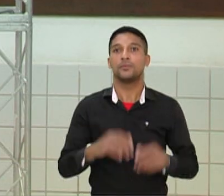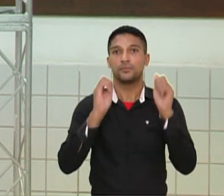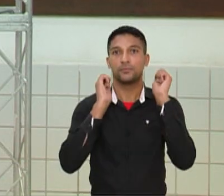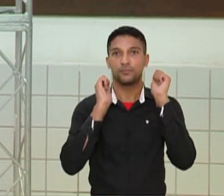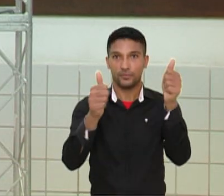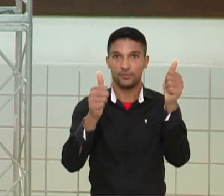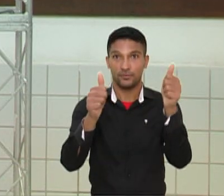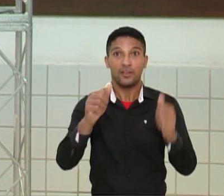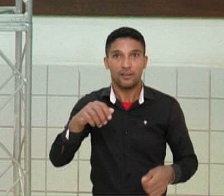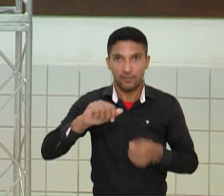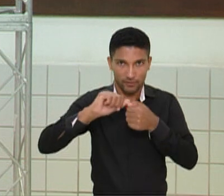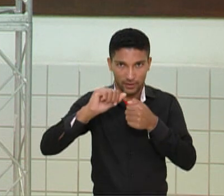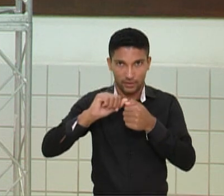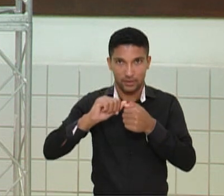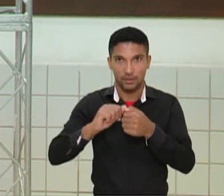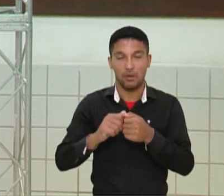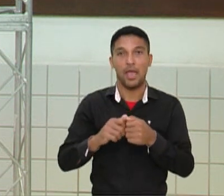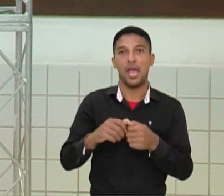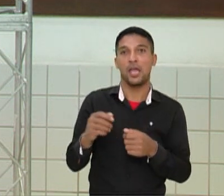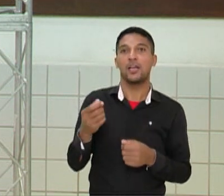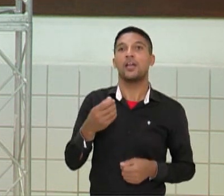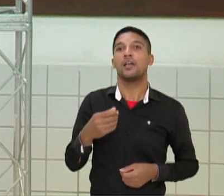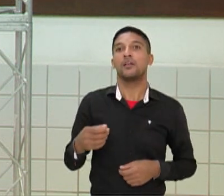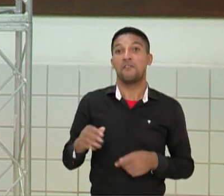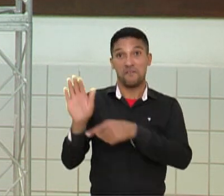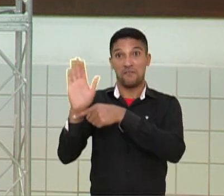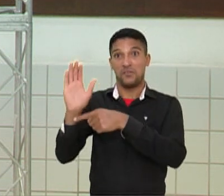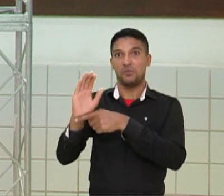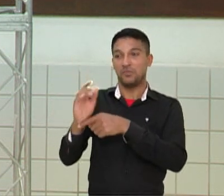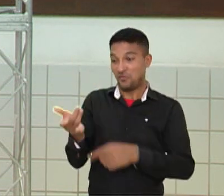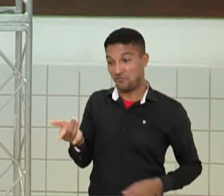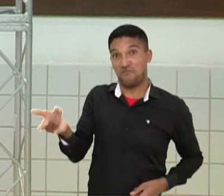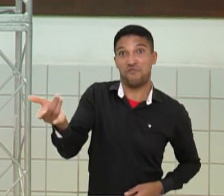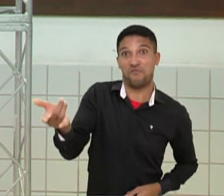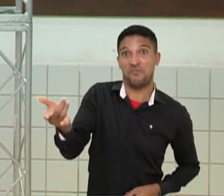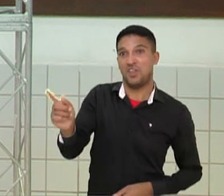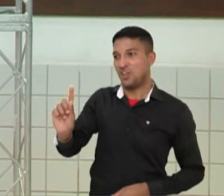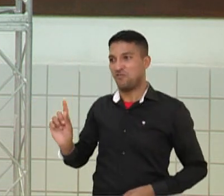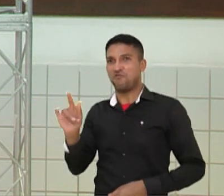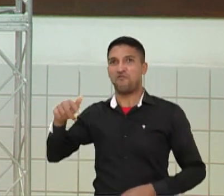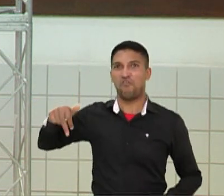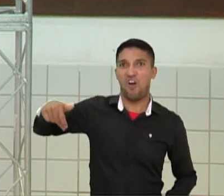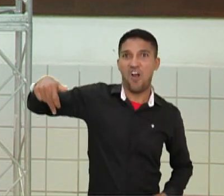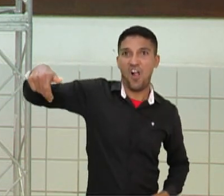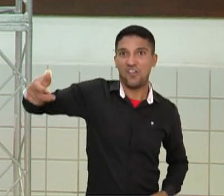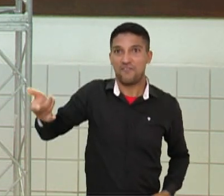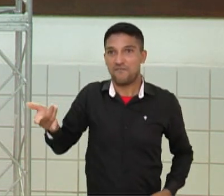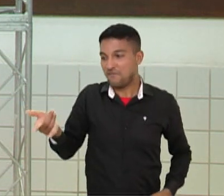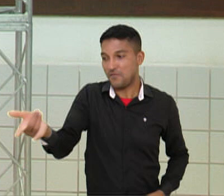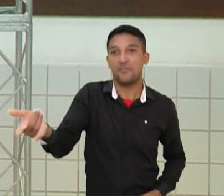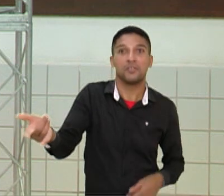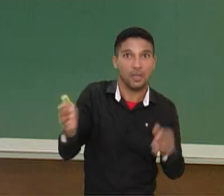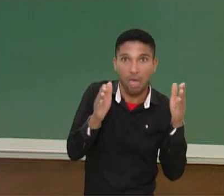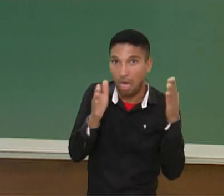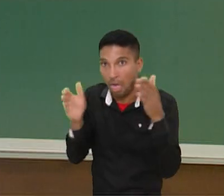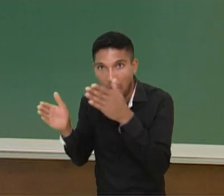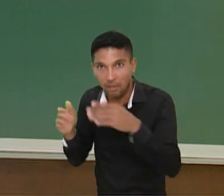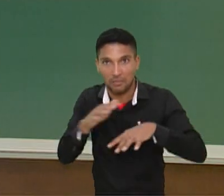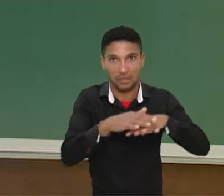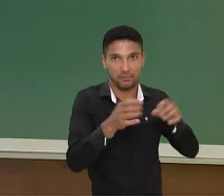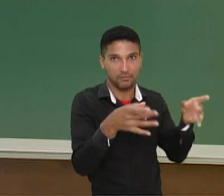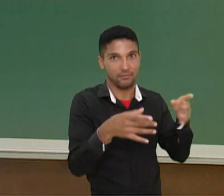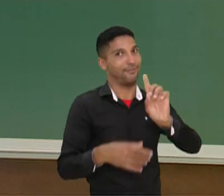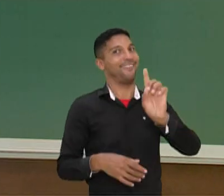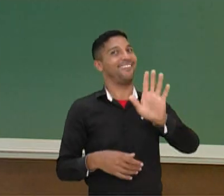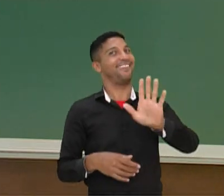Muito bem, fez? Não se distraiu com a Homem-Aranha, né? Senão eu não falo mais dele, tá bom? Então, foca na conta agora. Vamos lembrar lá. Um octógono